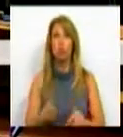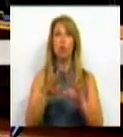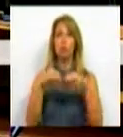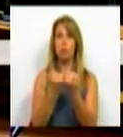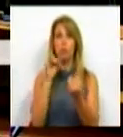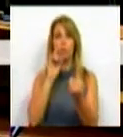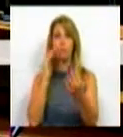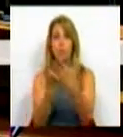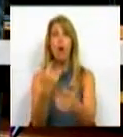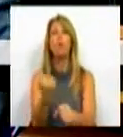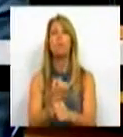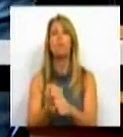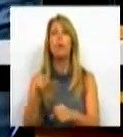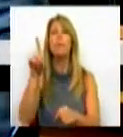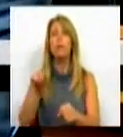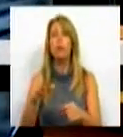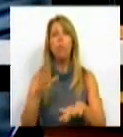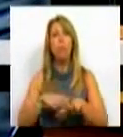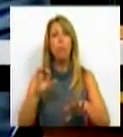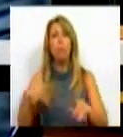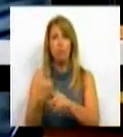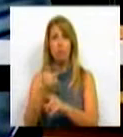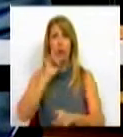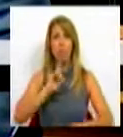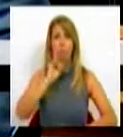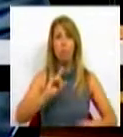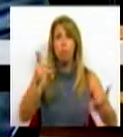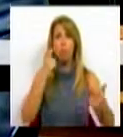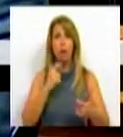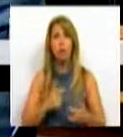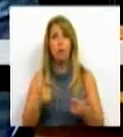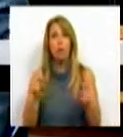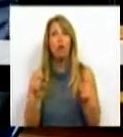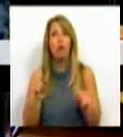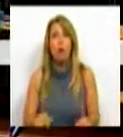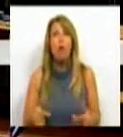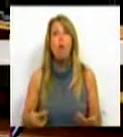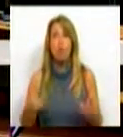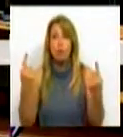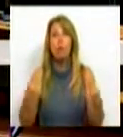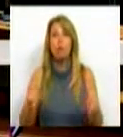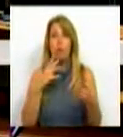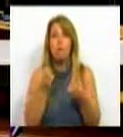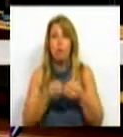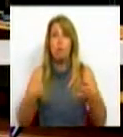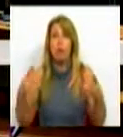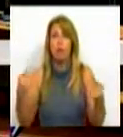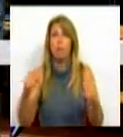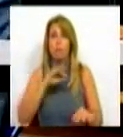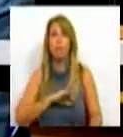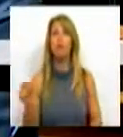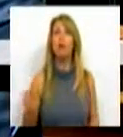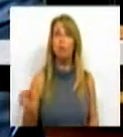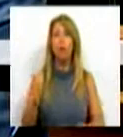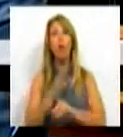valorização do trabalho, mas também em questões de género, porque são as mulheres aquelas que hoje têm um maior peso no salário mínimo. Portanto, subir o salário mínimo é também